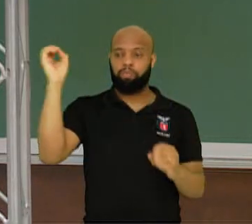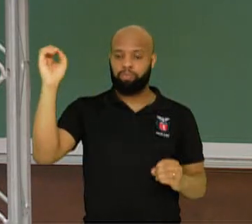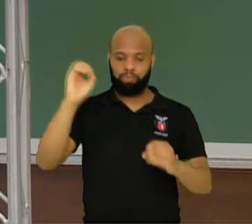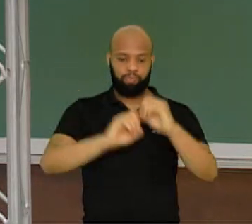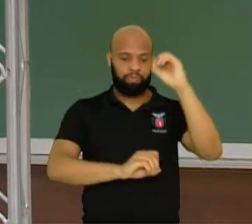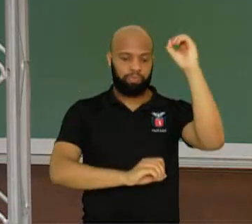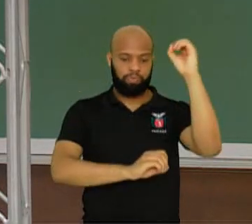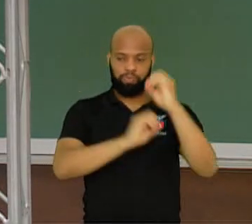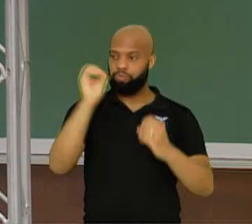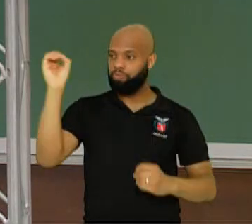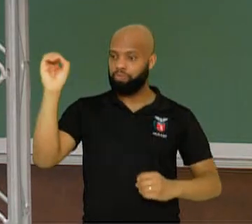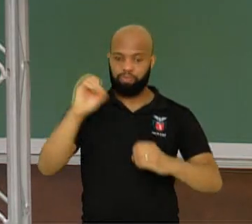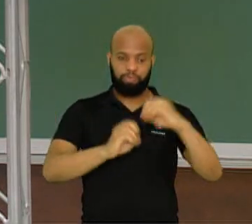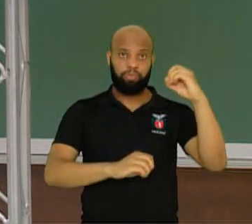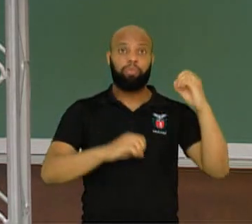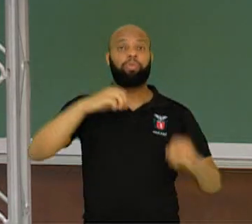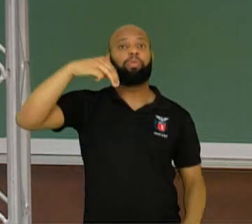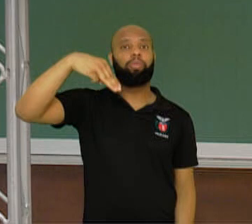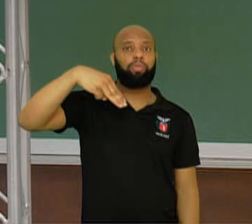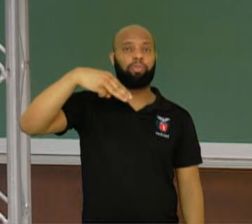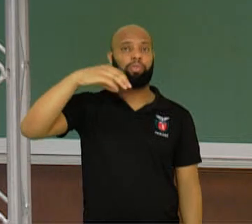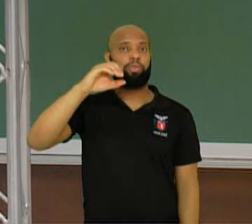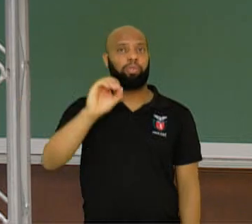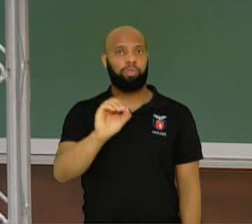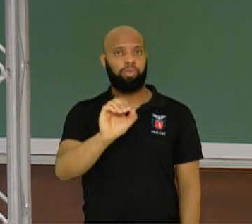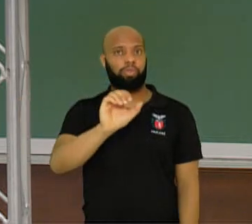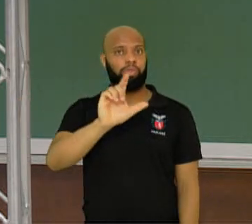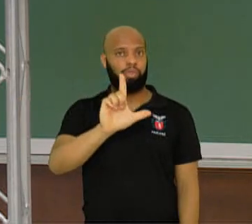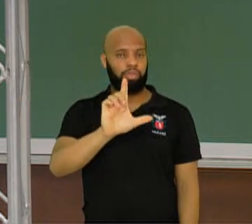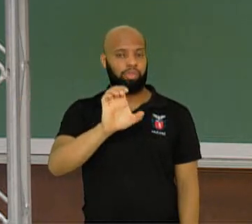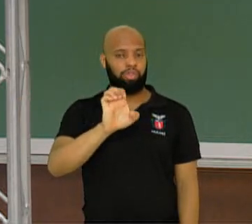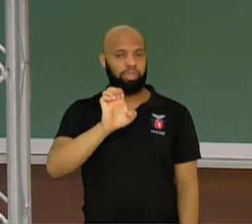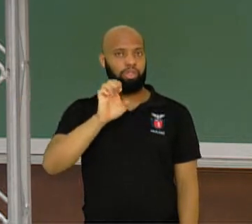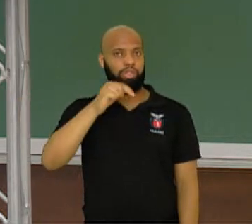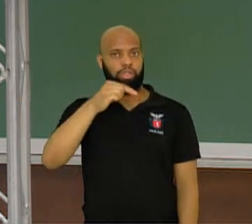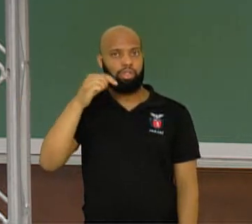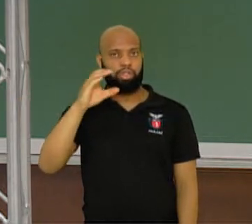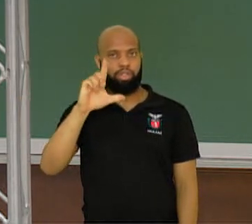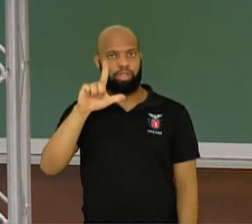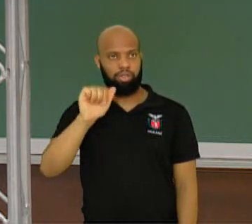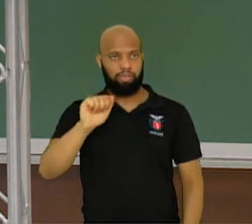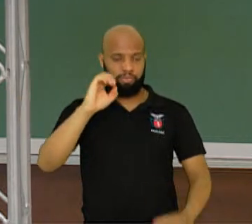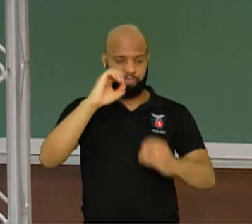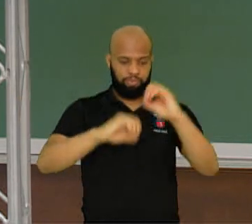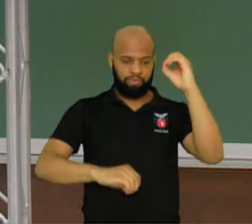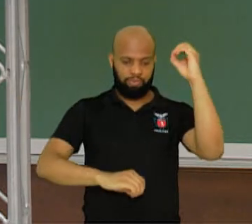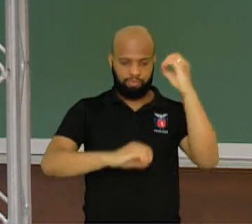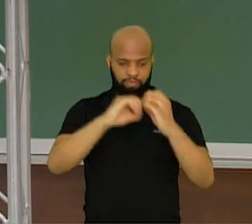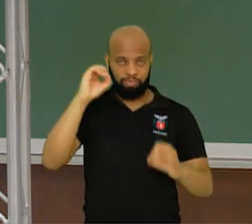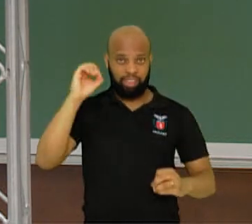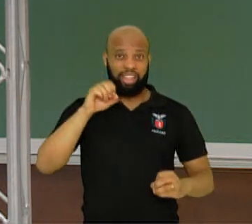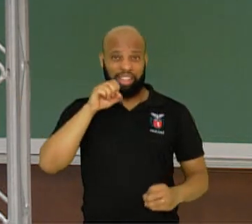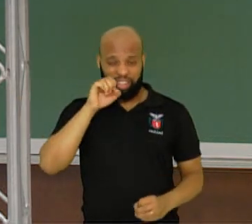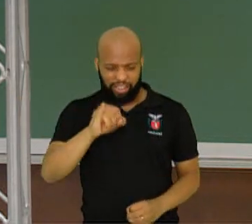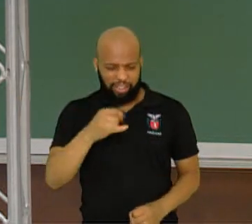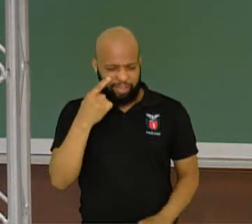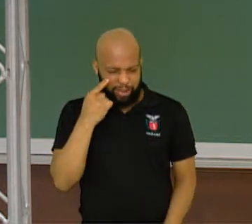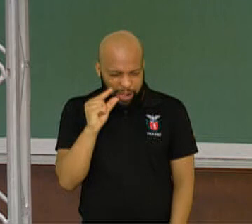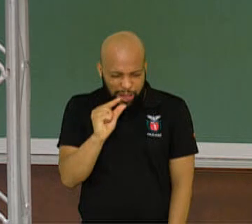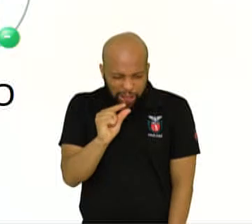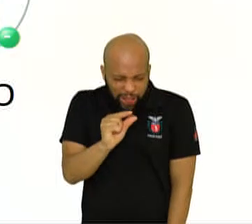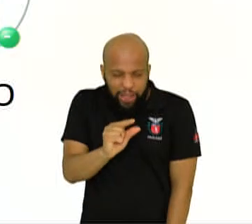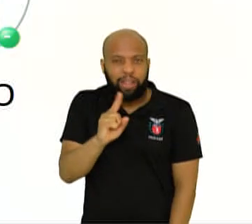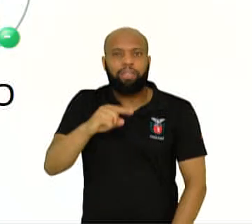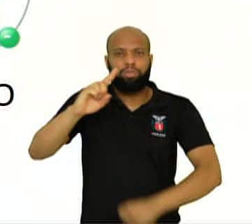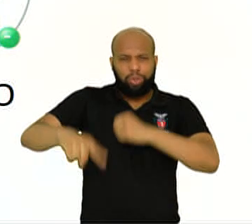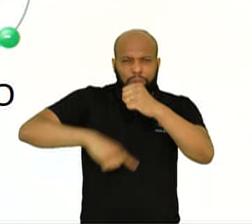molécula. Se eu chegar mais próximo dessa molécula, eu vou ter o átomo. Ai, Fabiano,